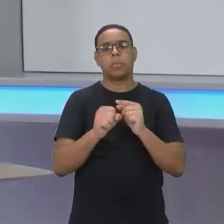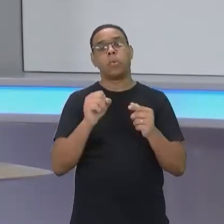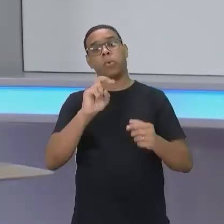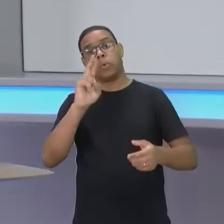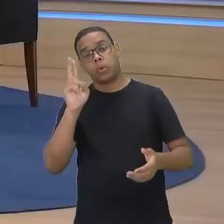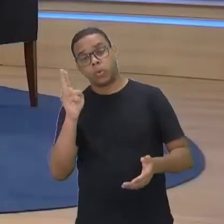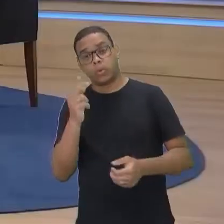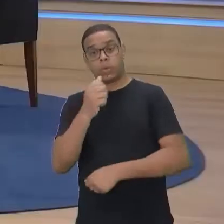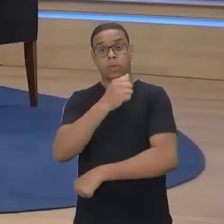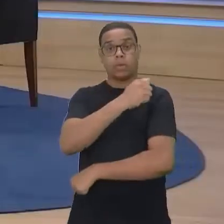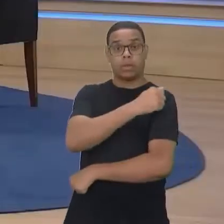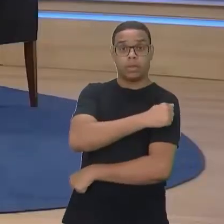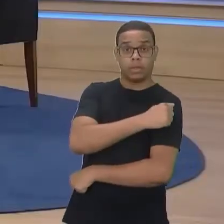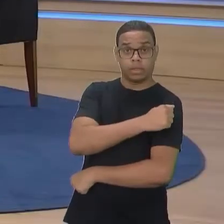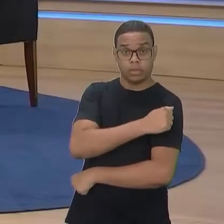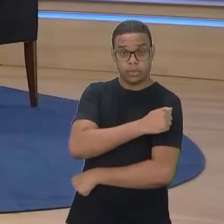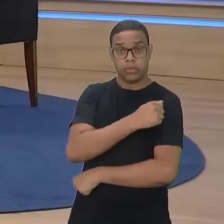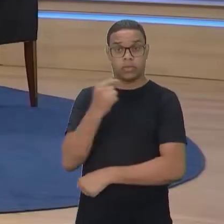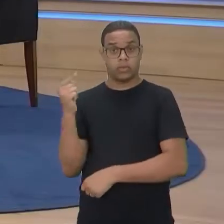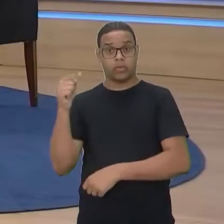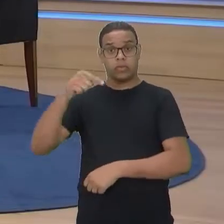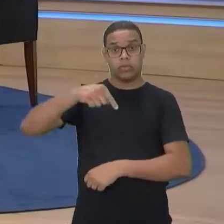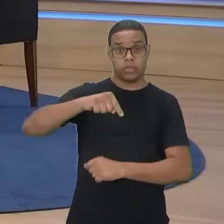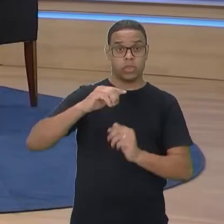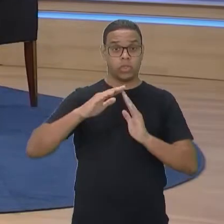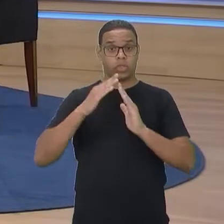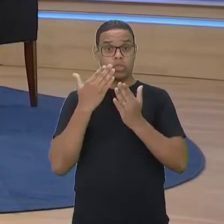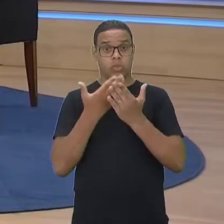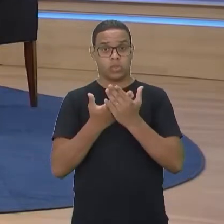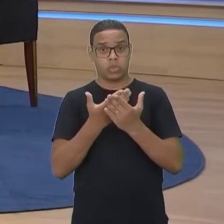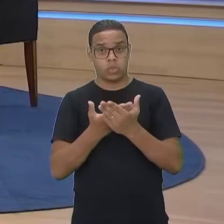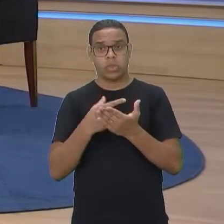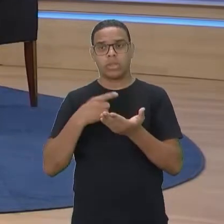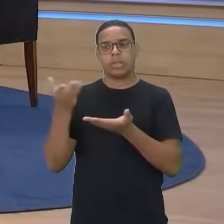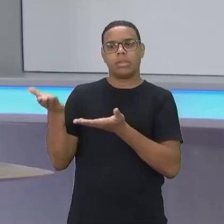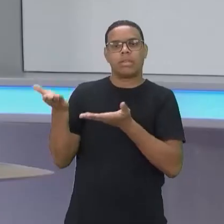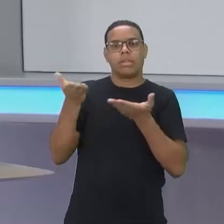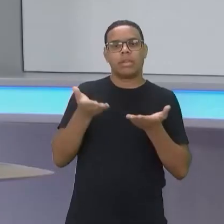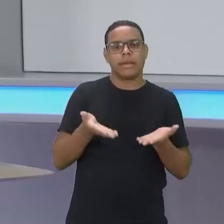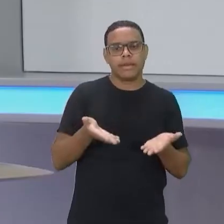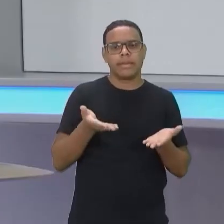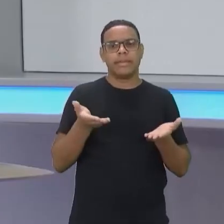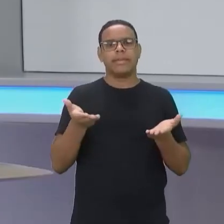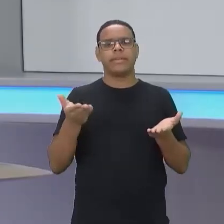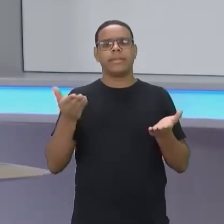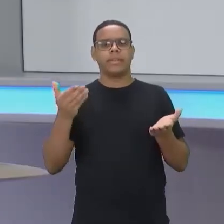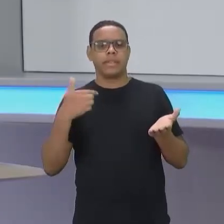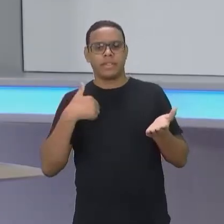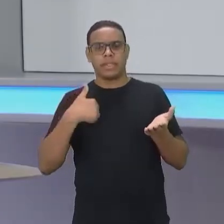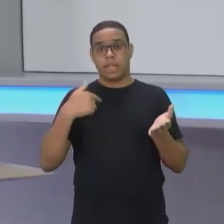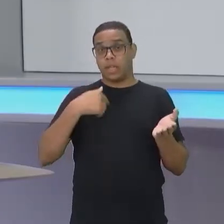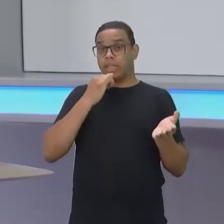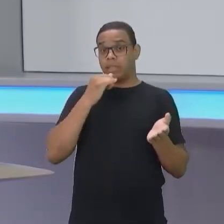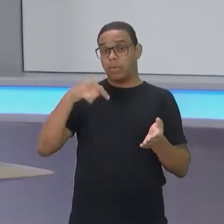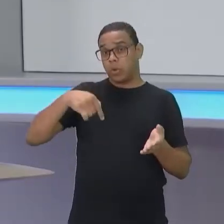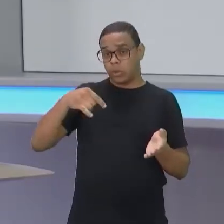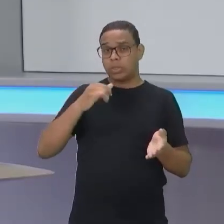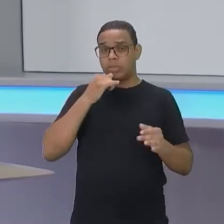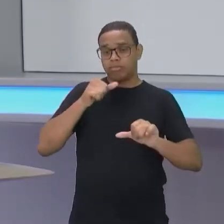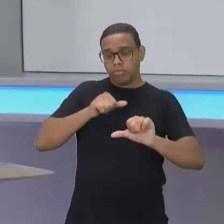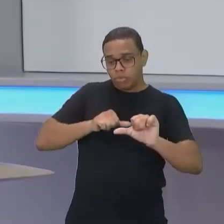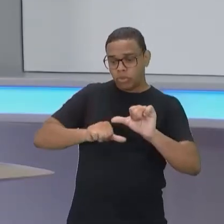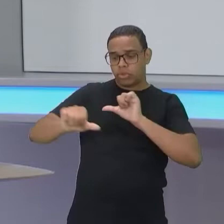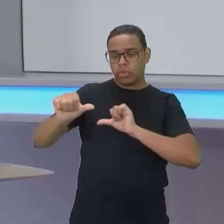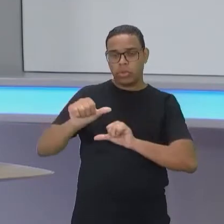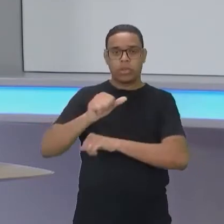então o estudante vir para a escola e trazer alguma coisa. No caso, eu estou me colocando como estudante. Justo.